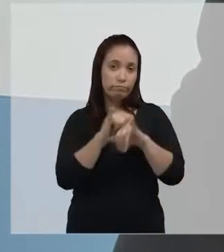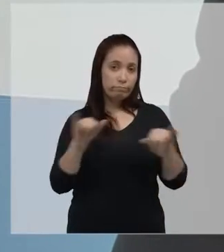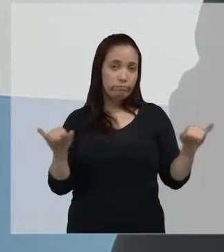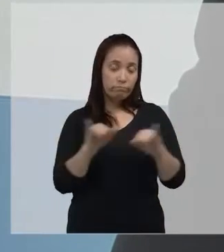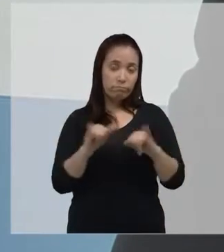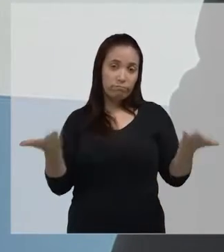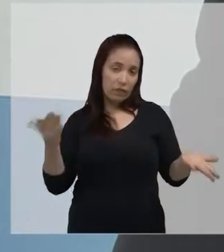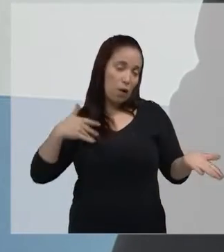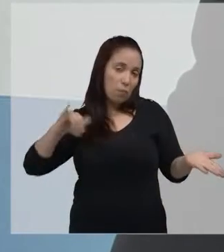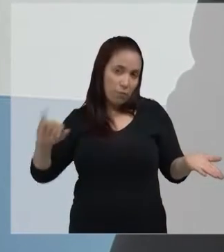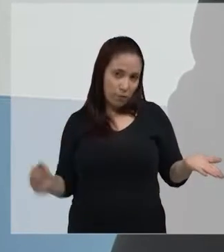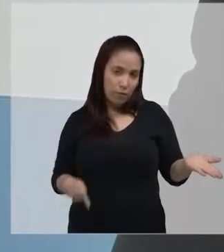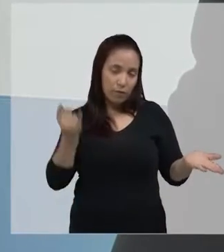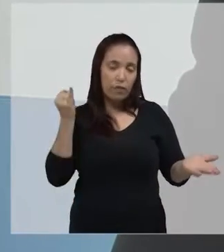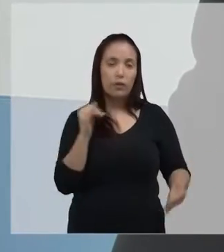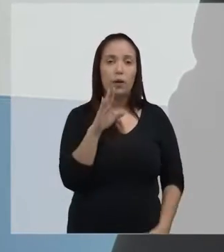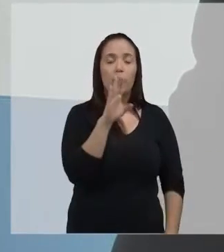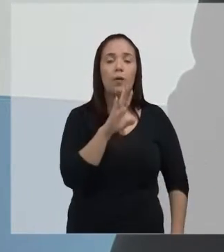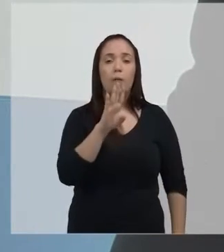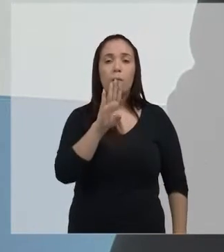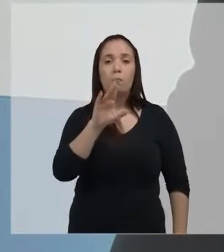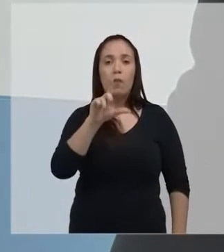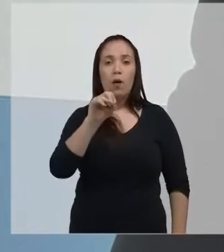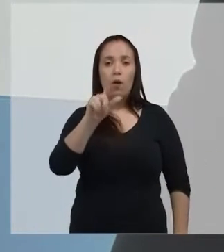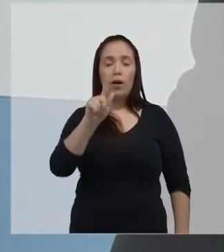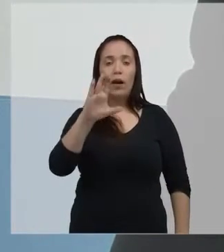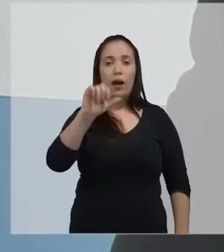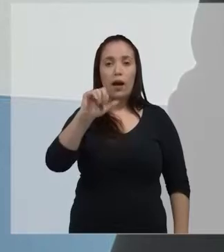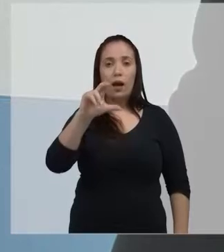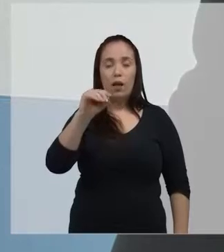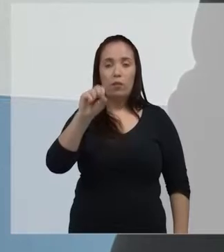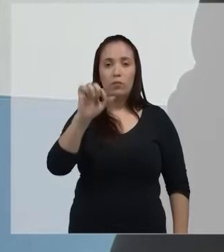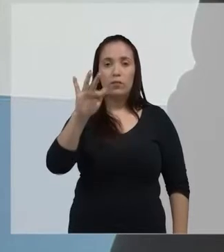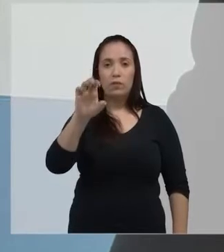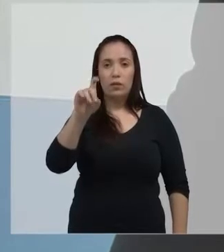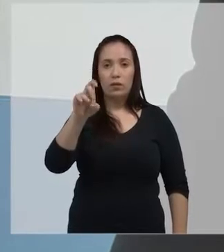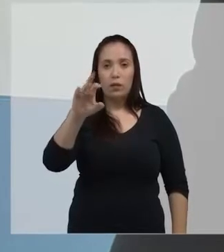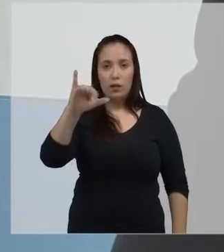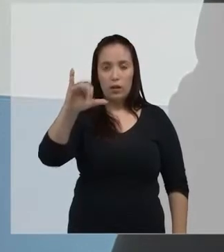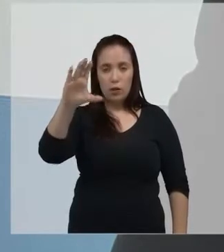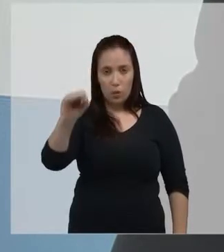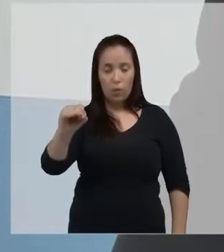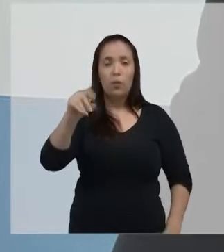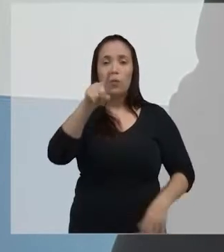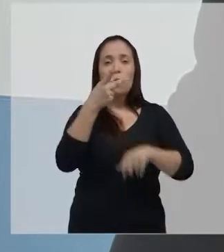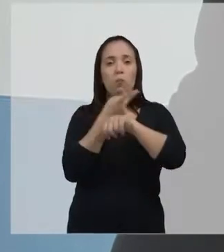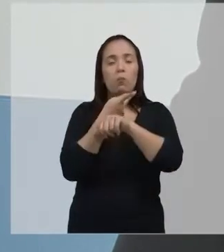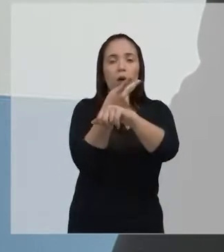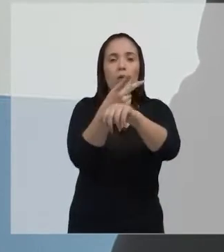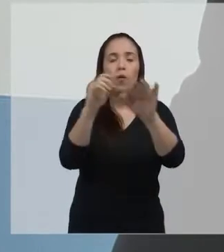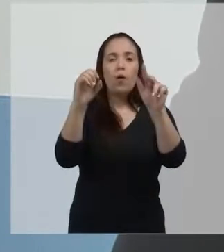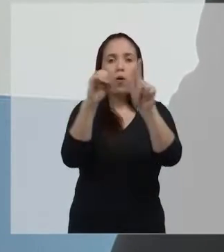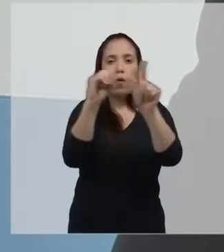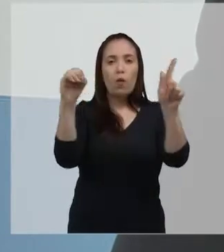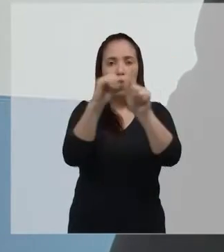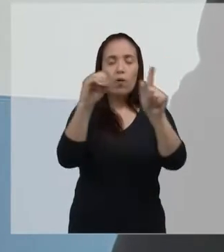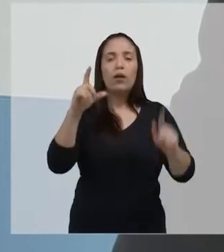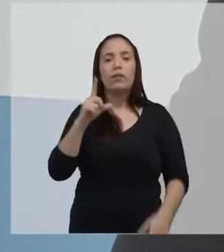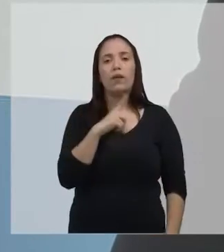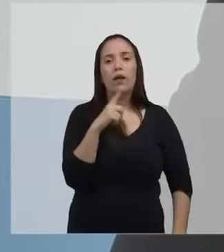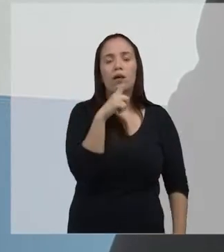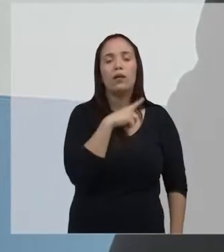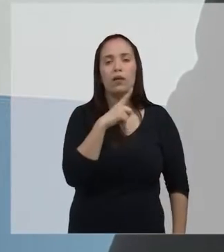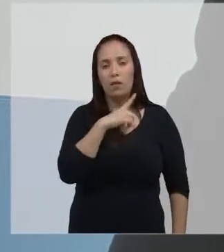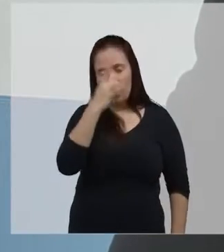né? Você lê blog do carlosfederico.blogspot.com ou bota lá no Google blog do Carlos Federico, o primeiro que aparece é o